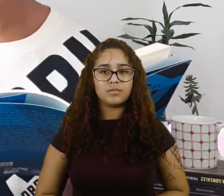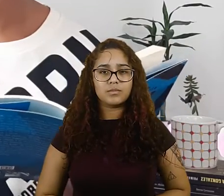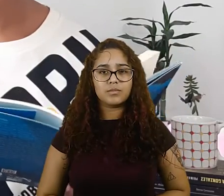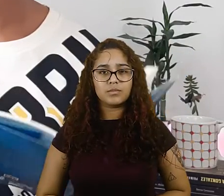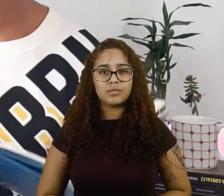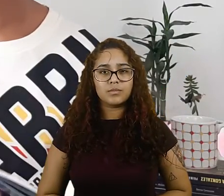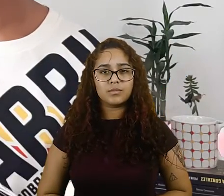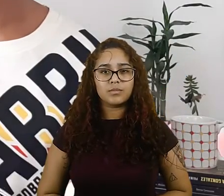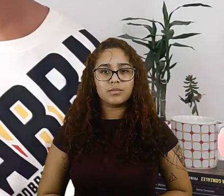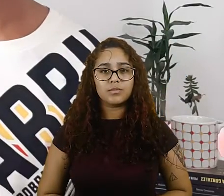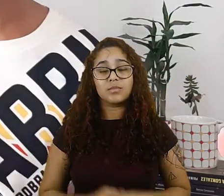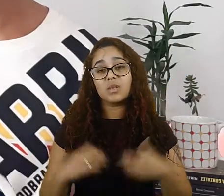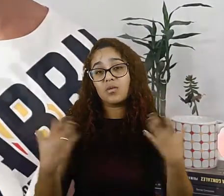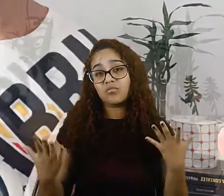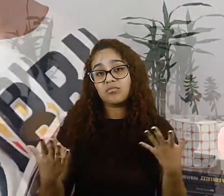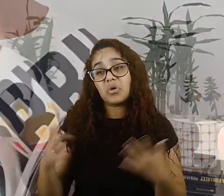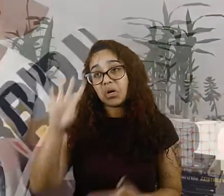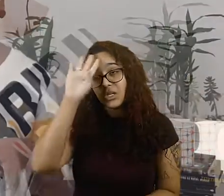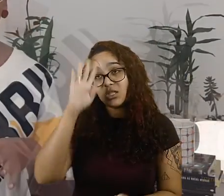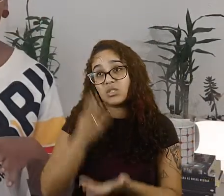vazio.